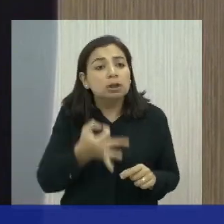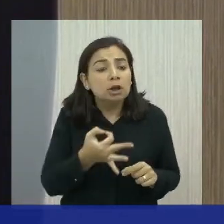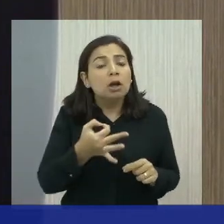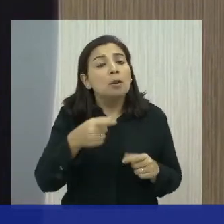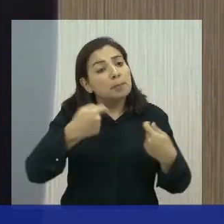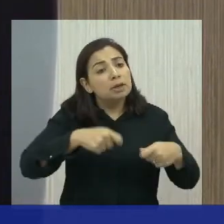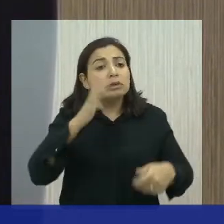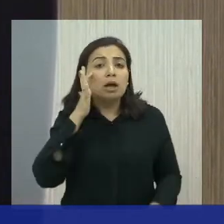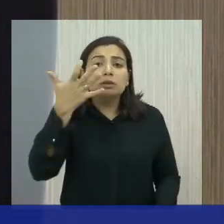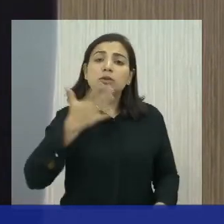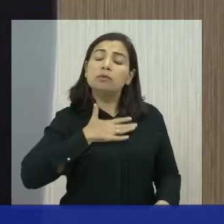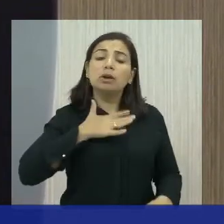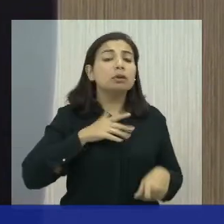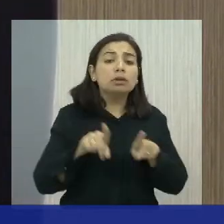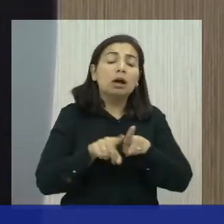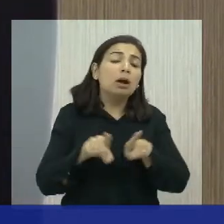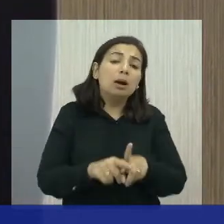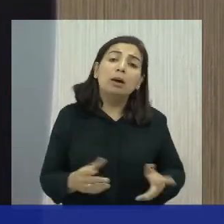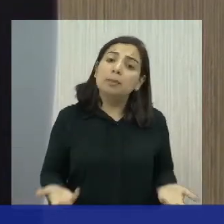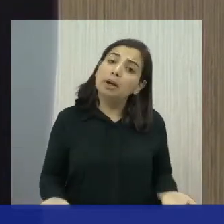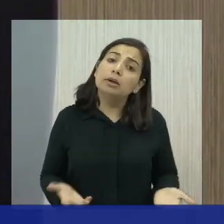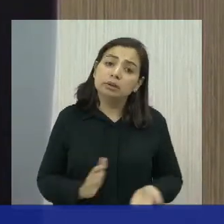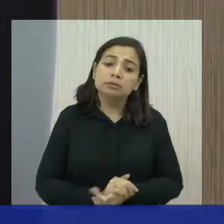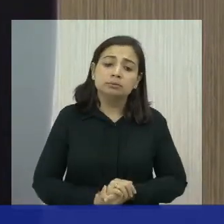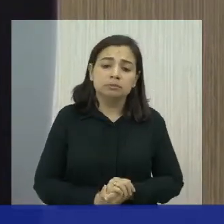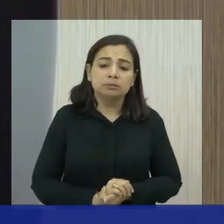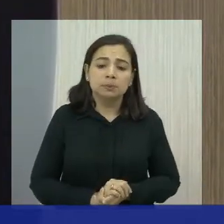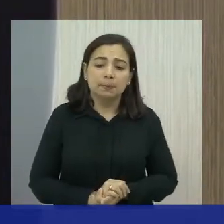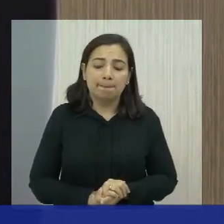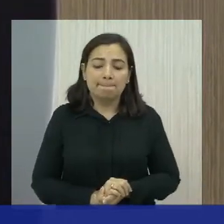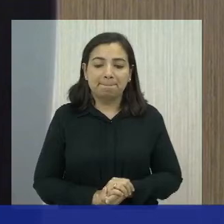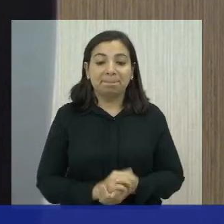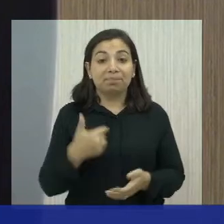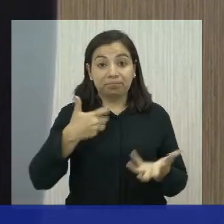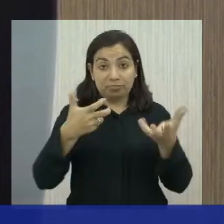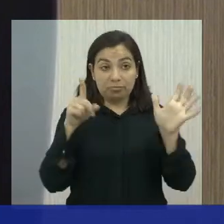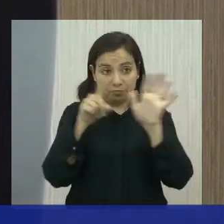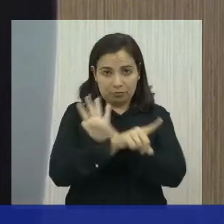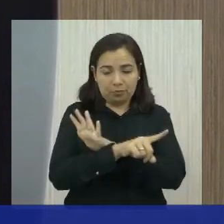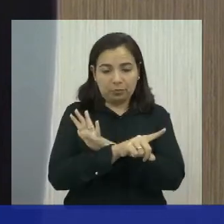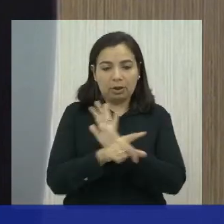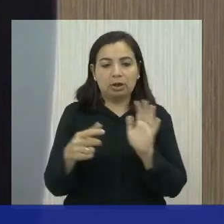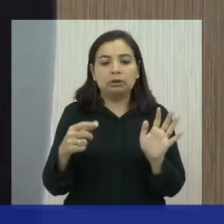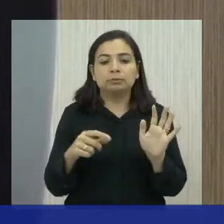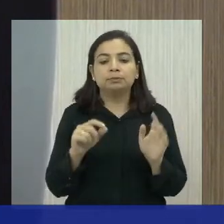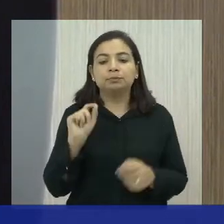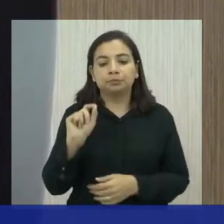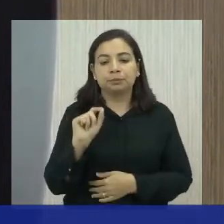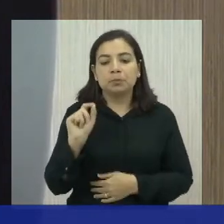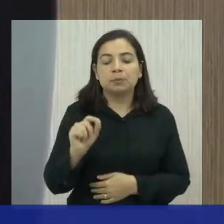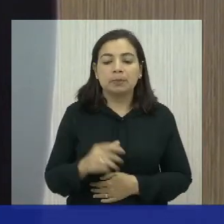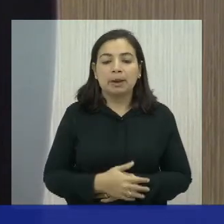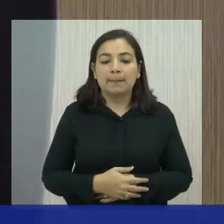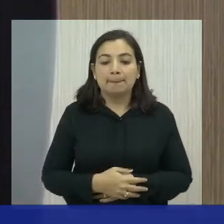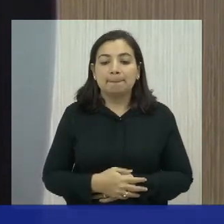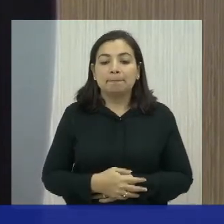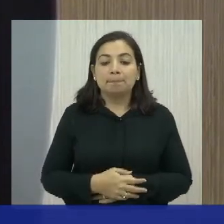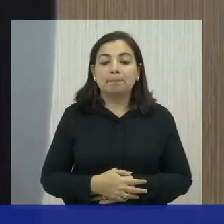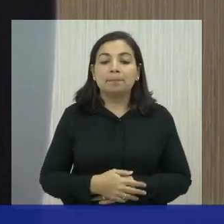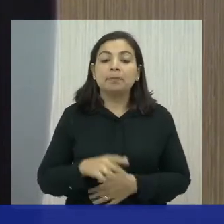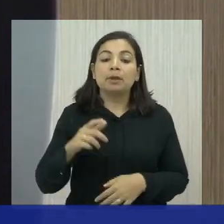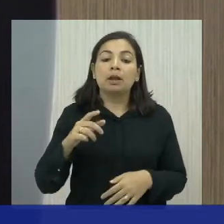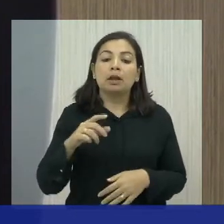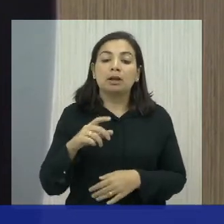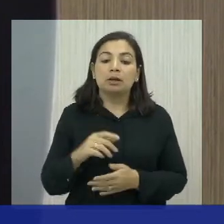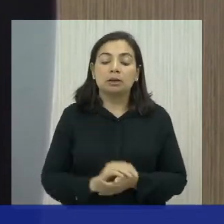E é isso, pessoal. Eu queria só fazer aqui uma pergunta de um artigo, finalizando, tá? Uma